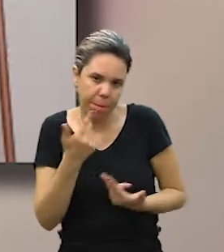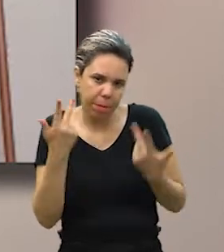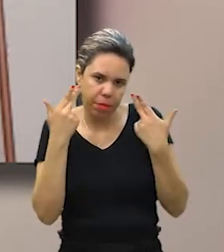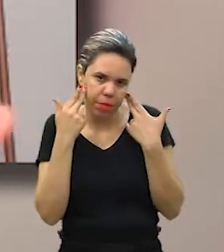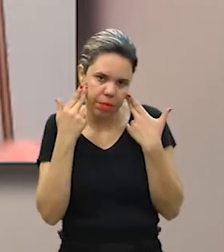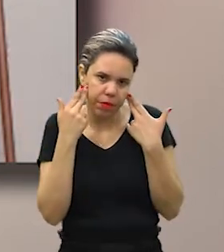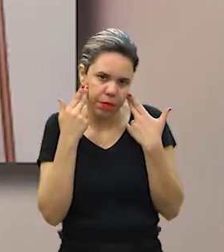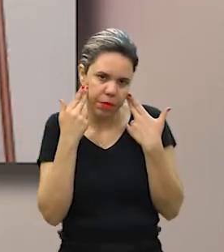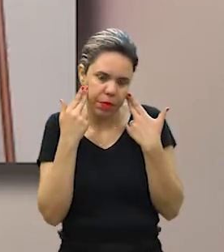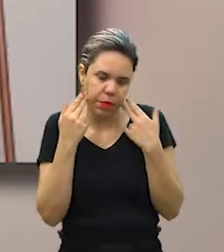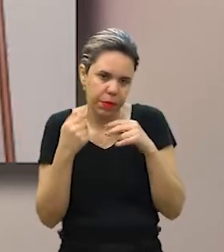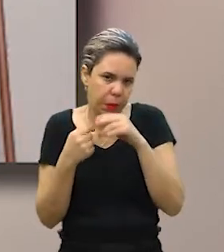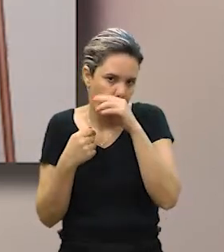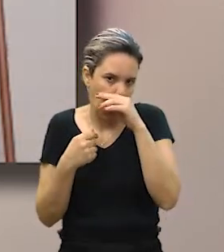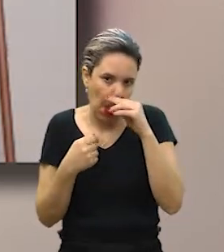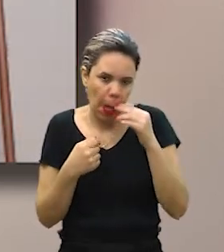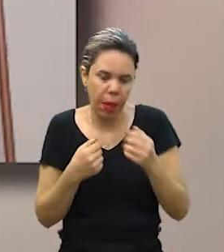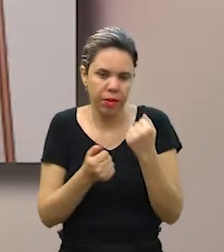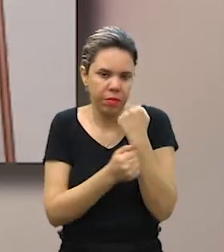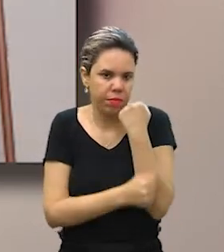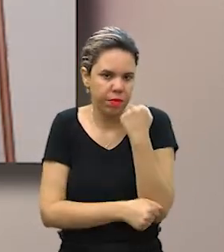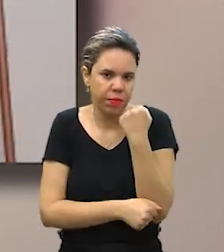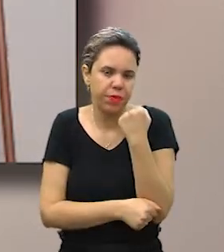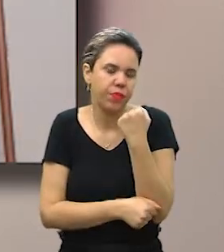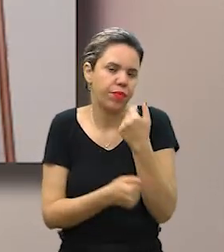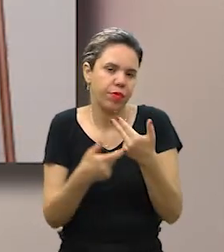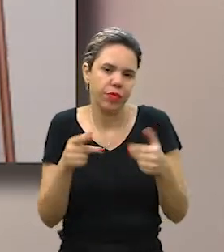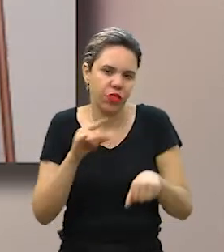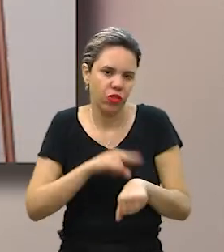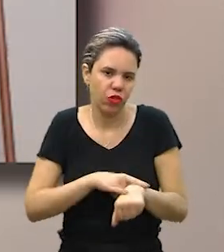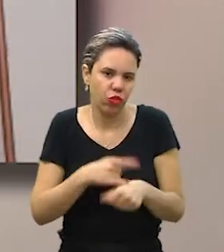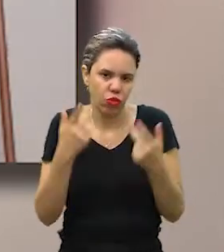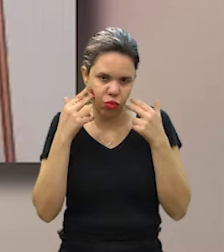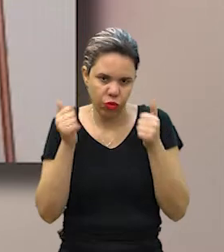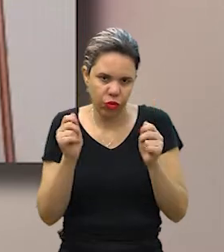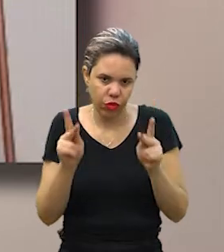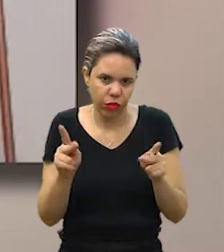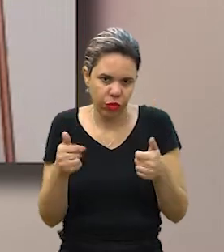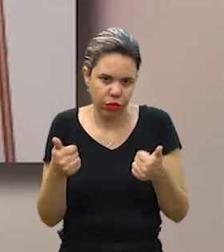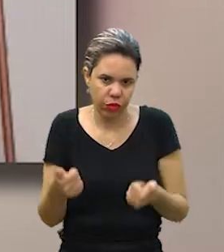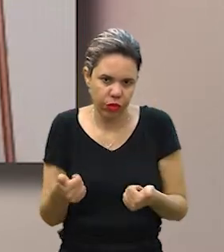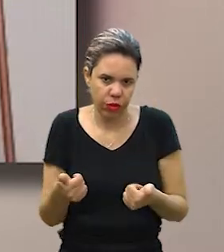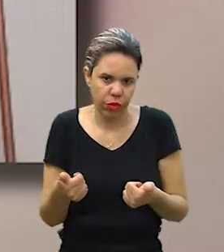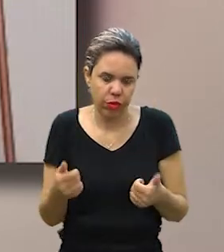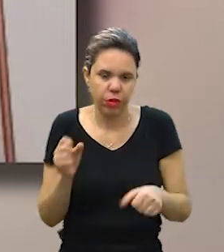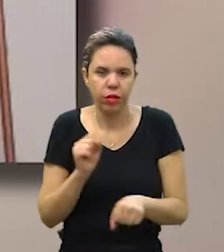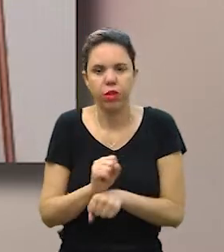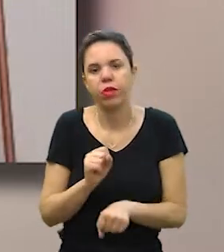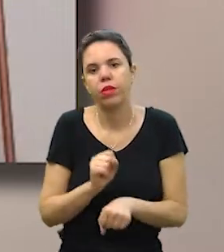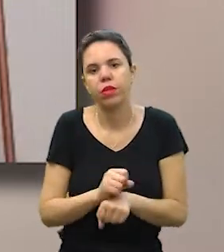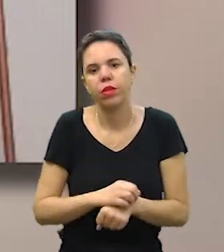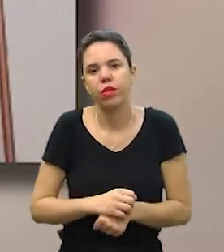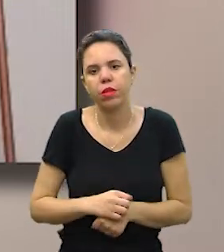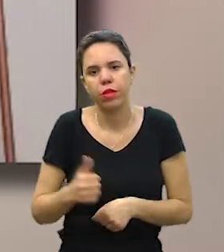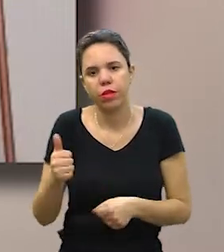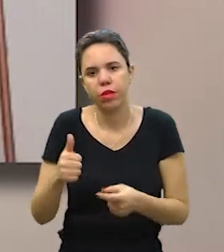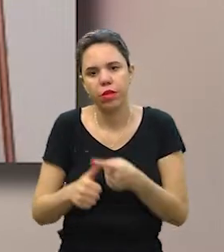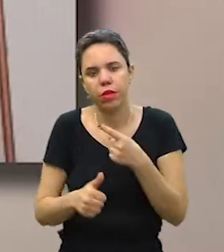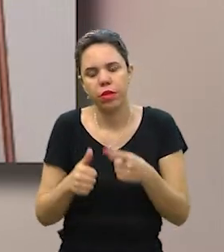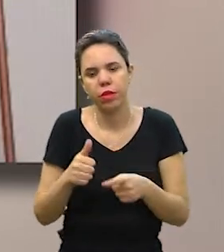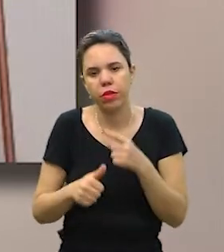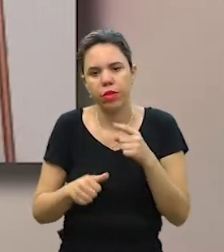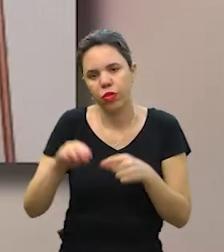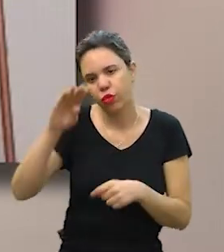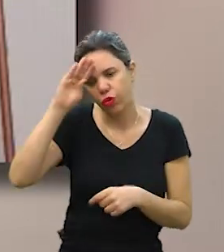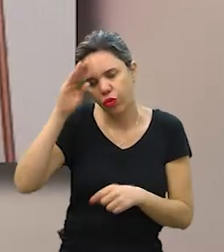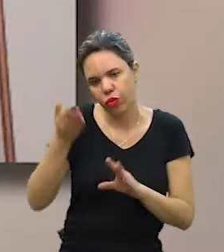comendo normal, evacuação, diurese, xixi, cocô, tá tudo ok? Então aguarde, porque o primeiro pico